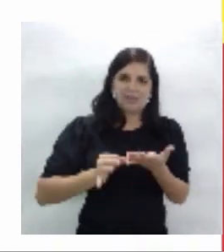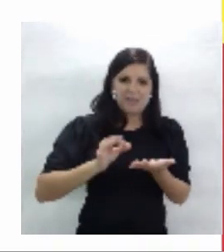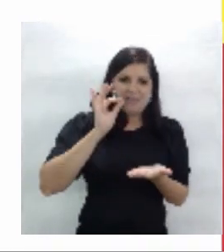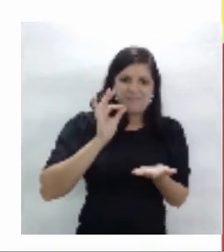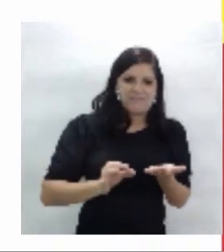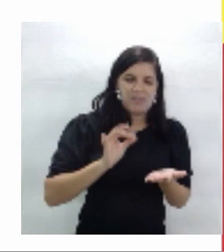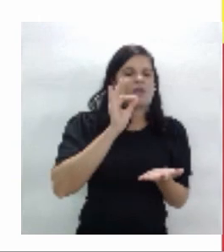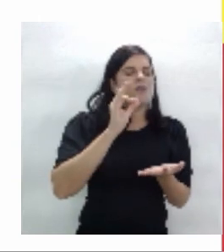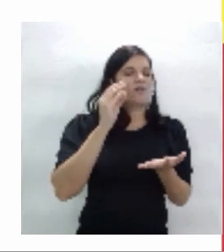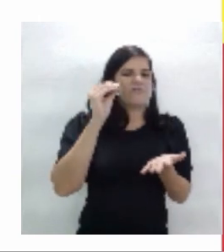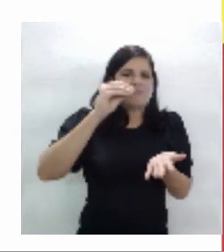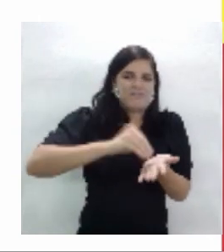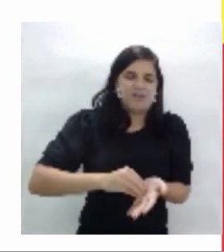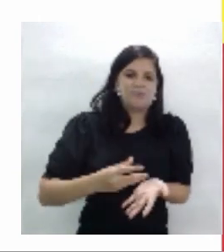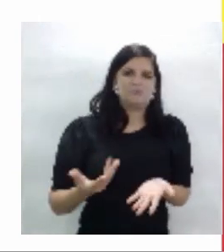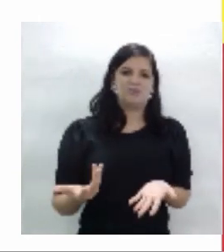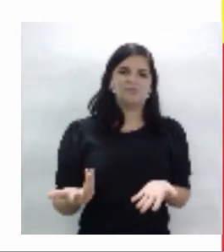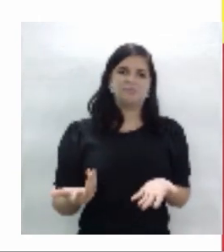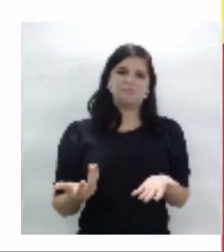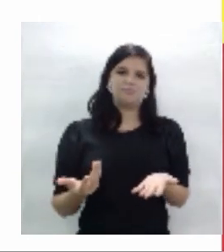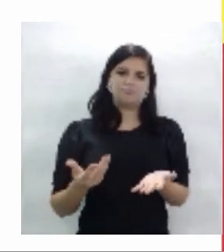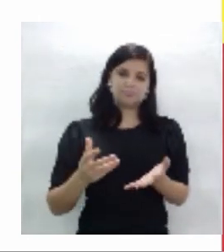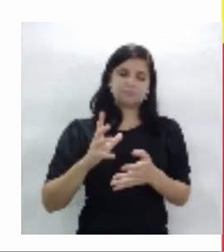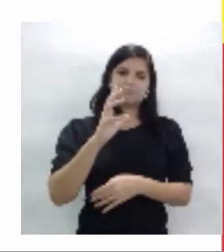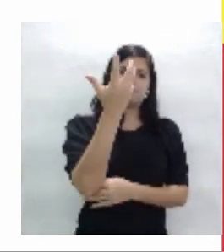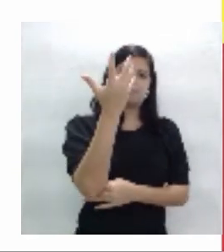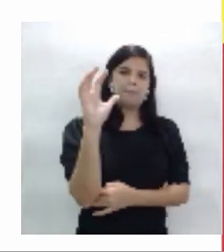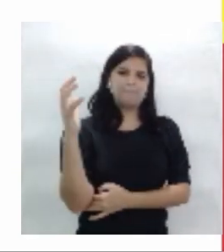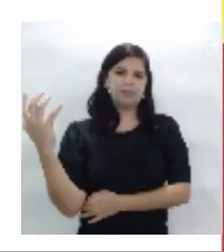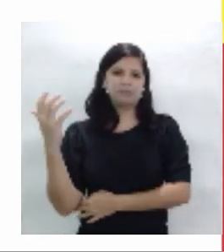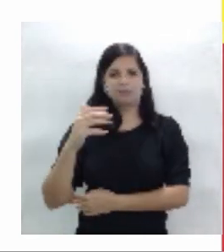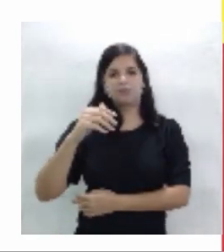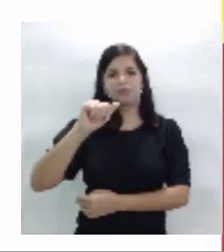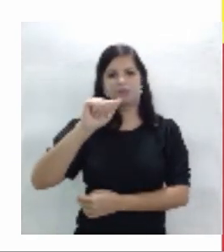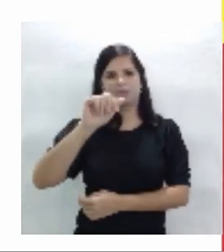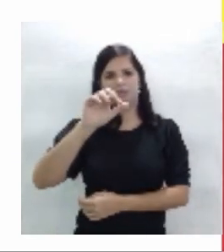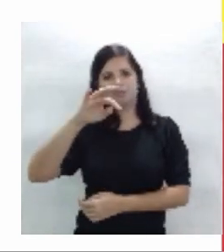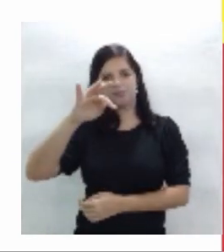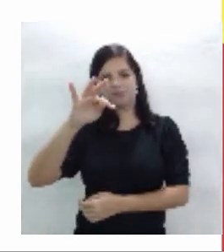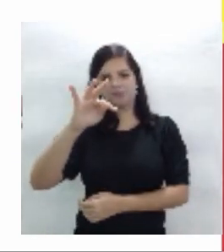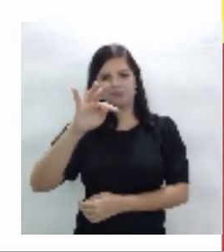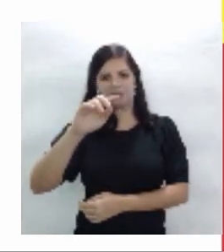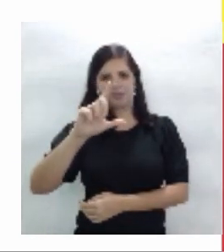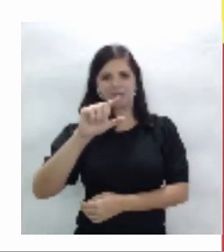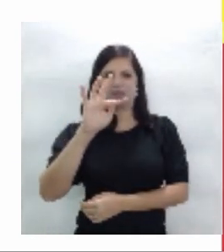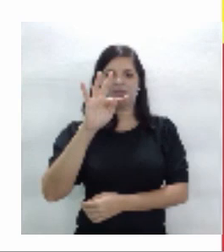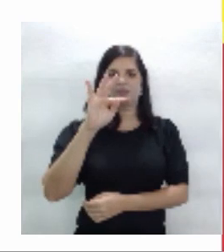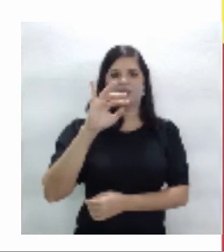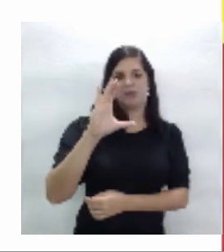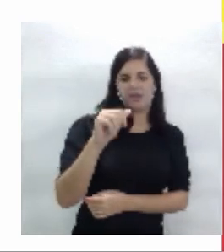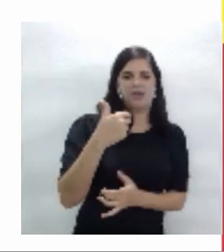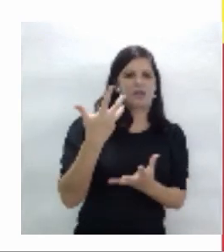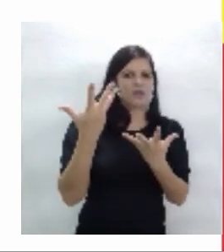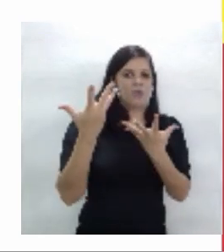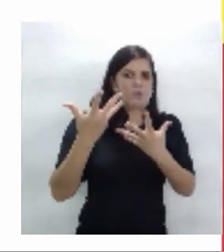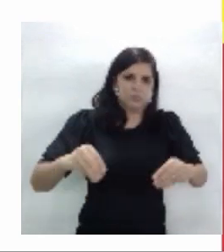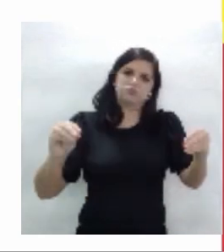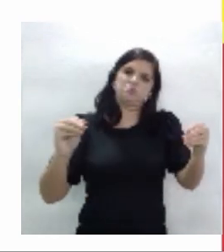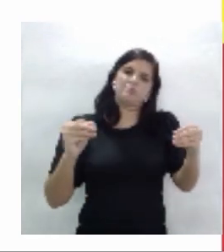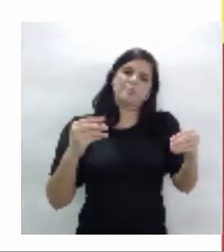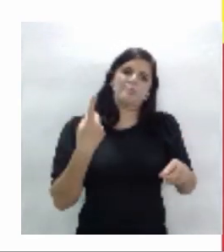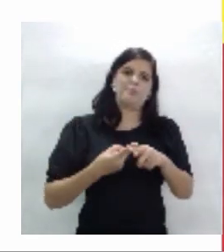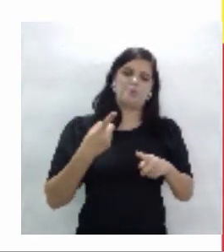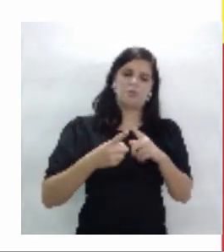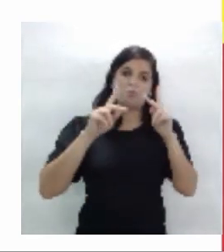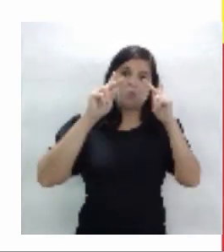como é o caso do Sudeste, fez com que a floresta, a Mata Atlântica, né, ela quase que fosse dizimada, né,